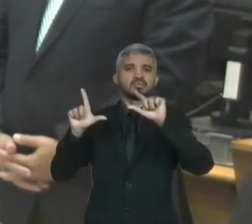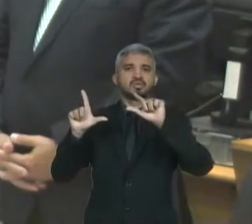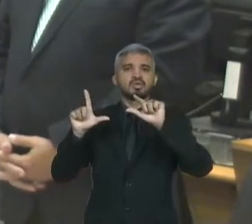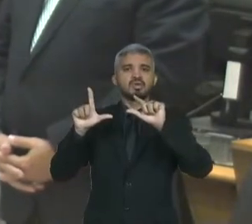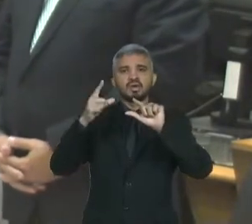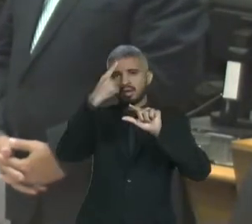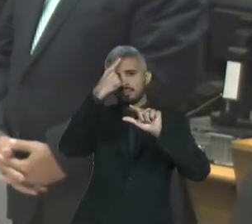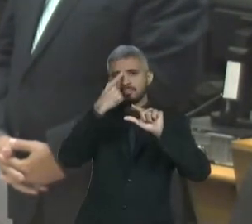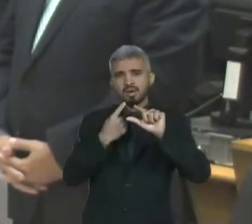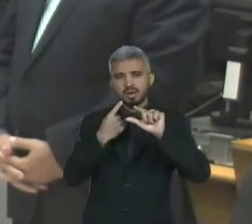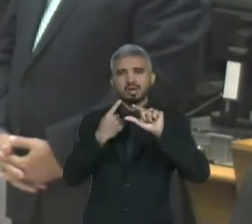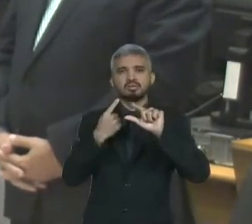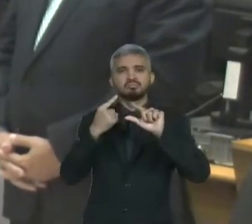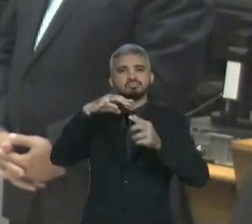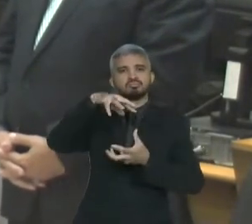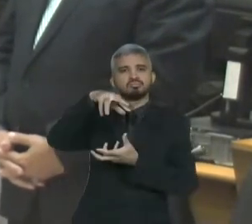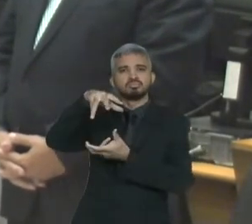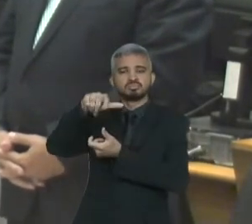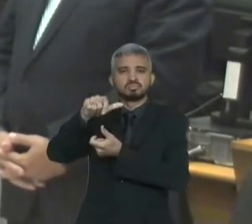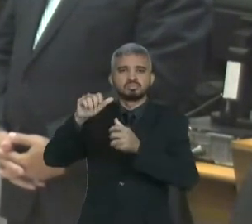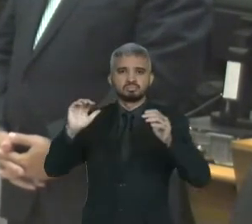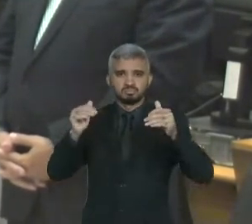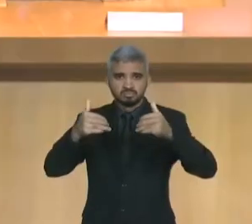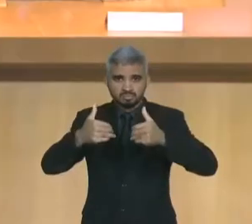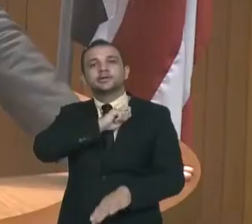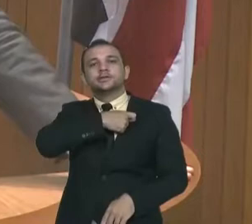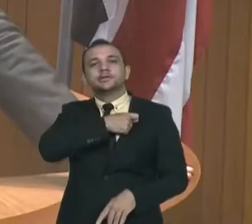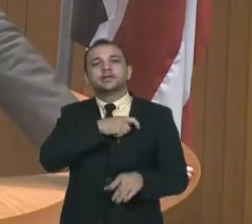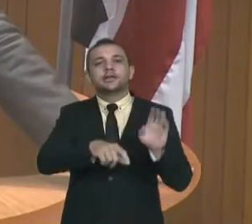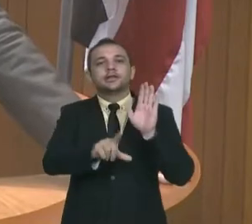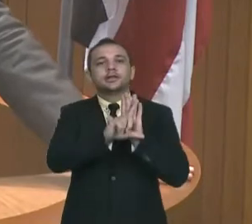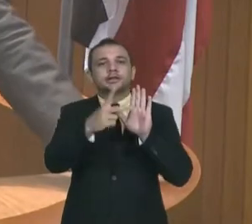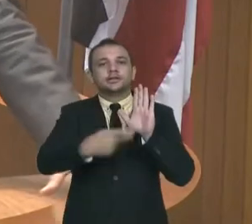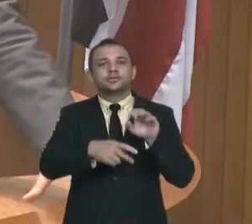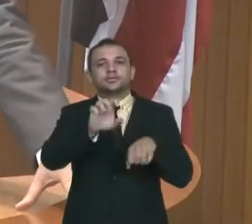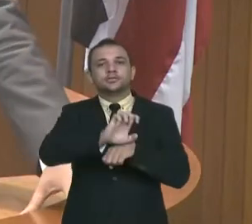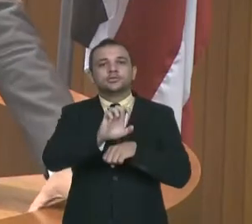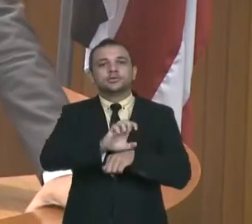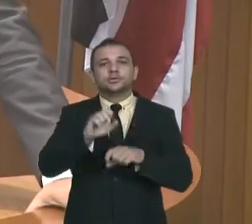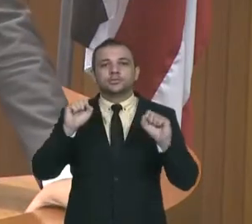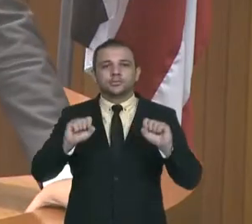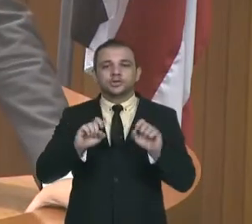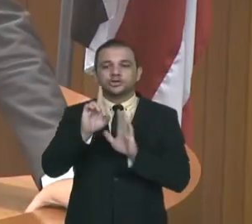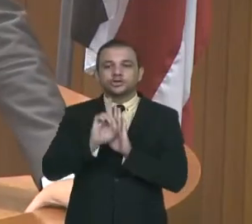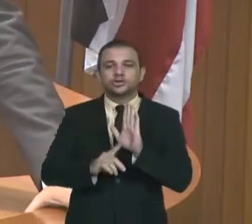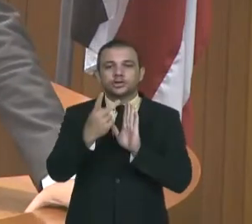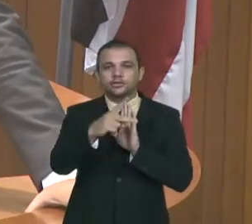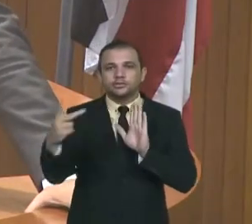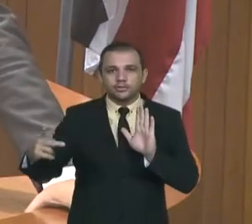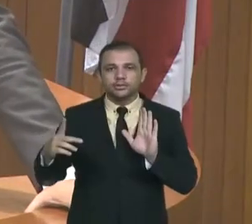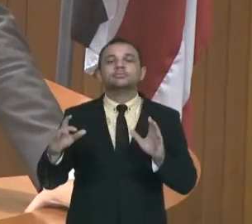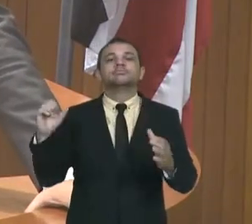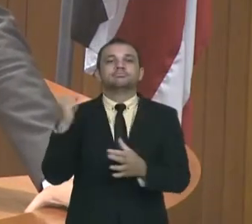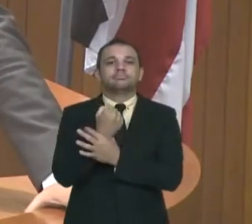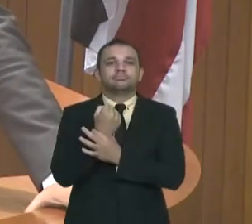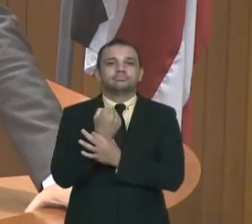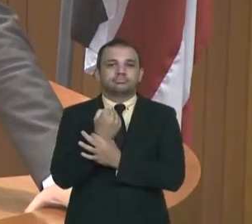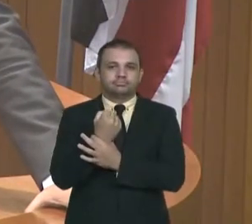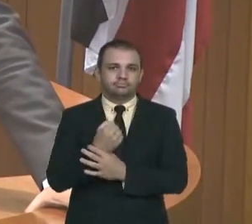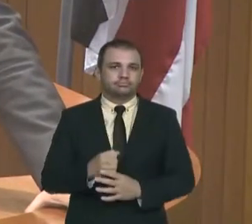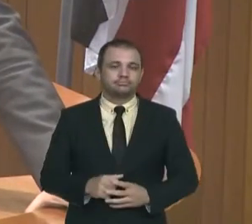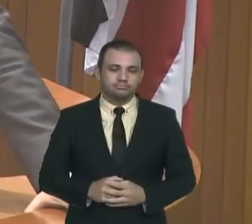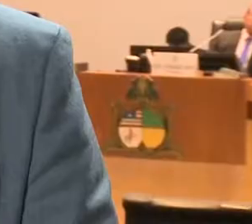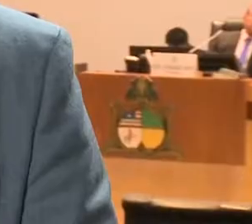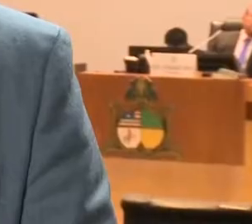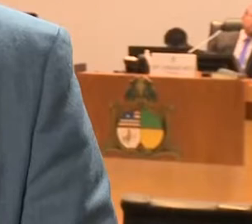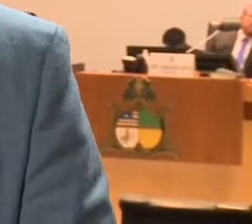afixado na entrada da sala de exibição. O autor da lei, deputado Neto Evangelista, falou sobre a importância